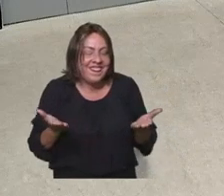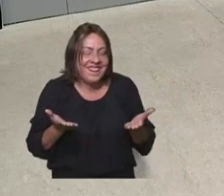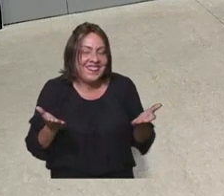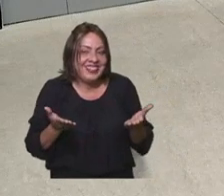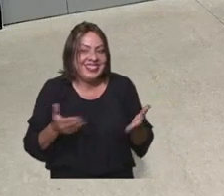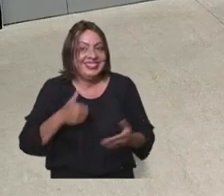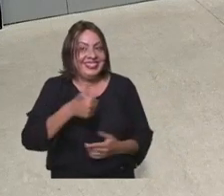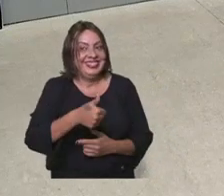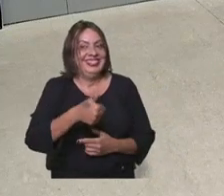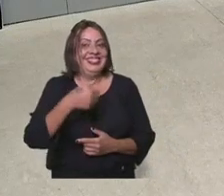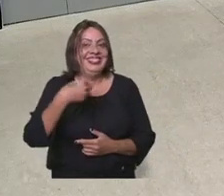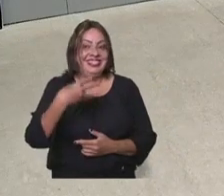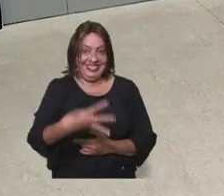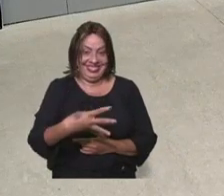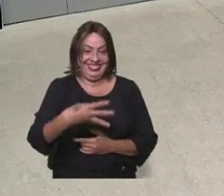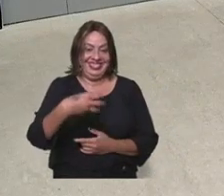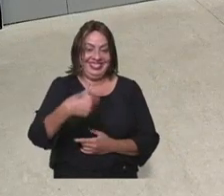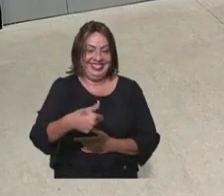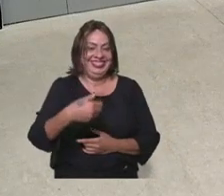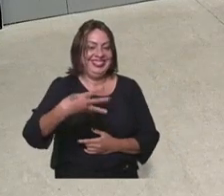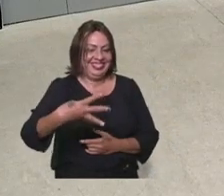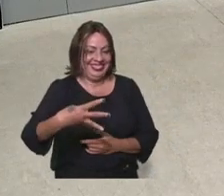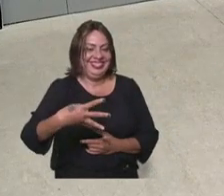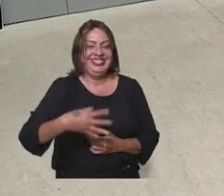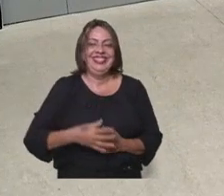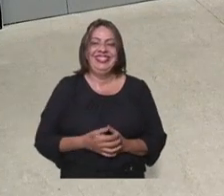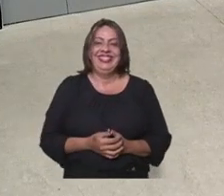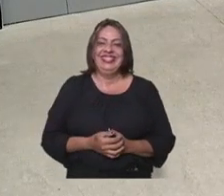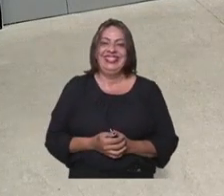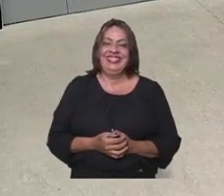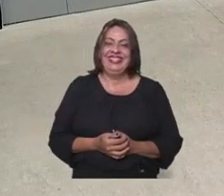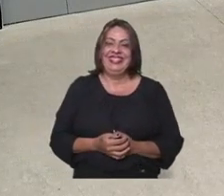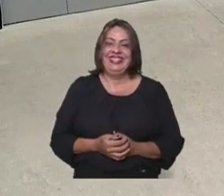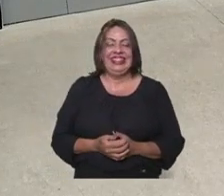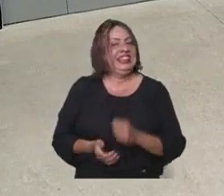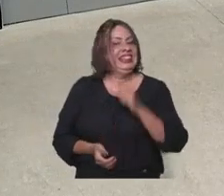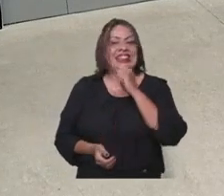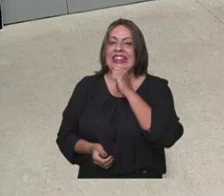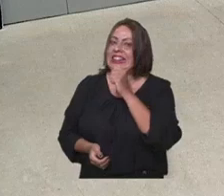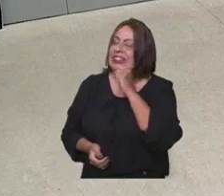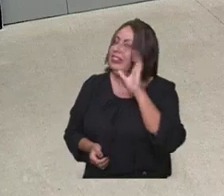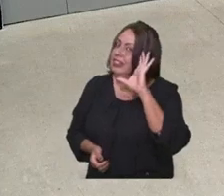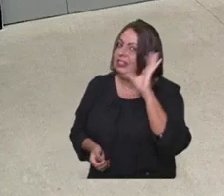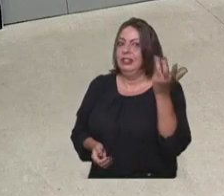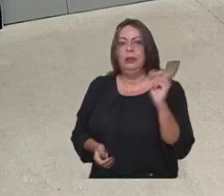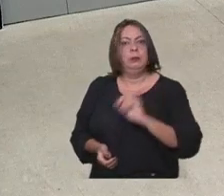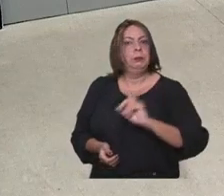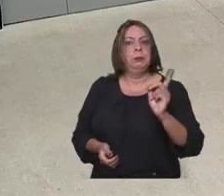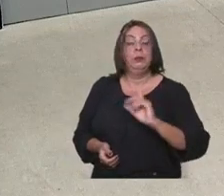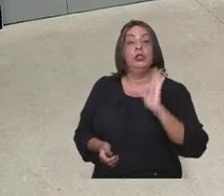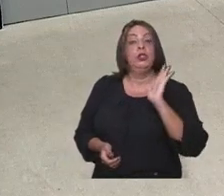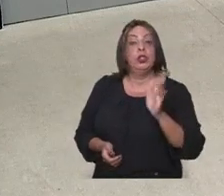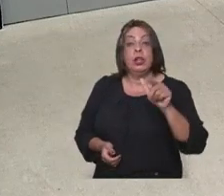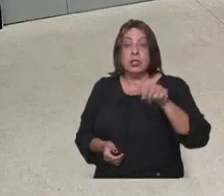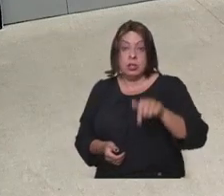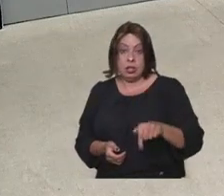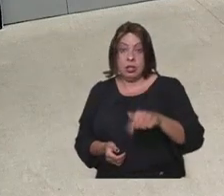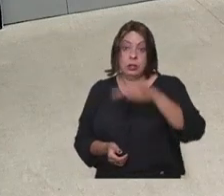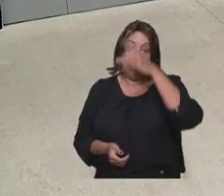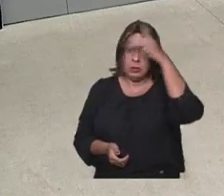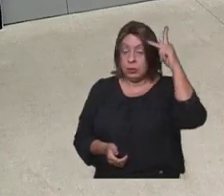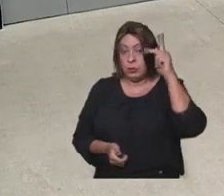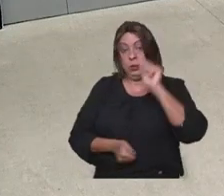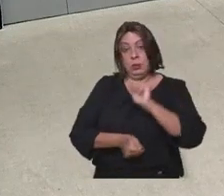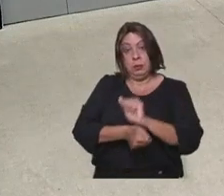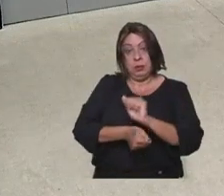sai a bolinha? Bolinha de número 14. Não decidiu ainda, já são 7 títulos